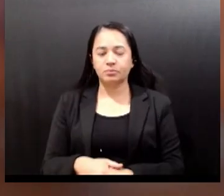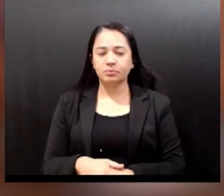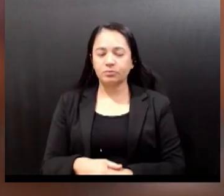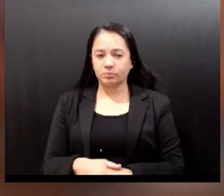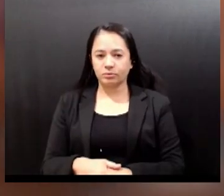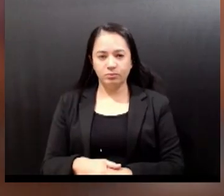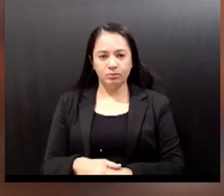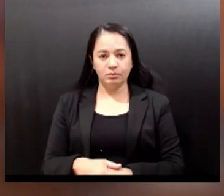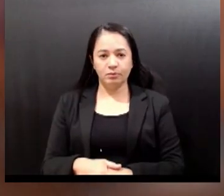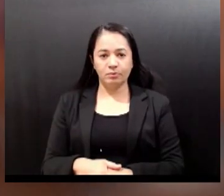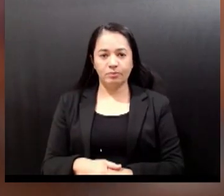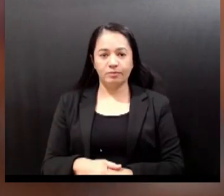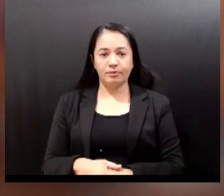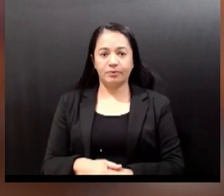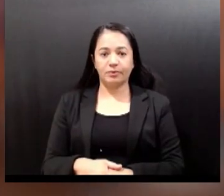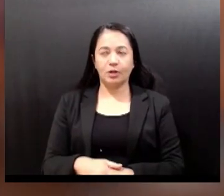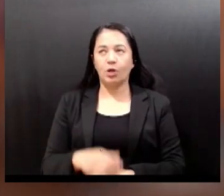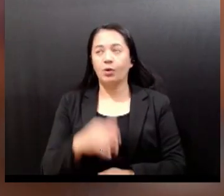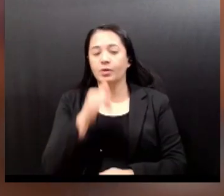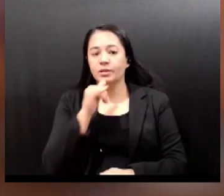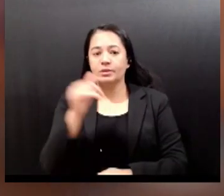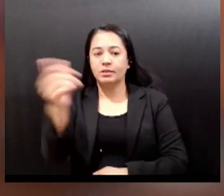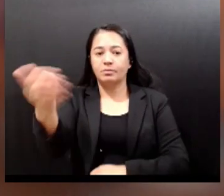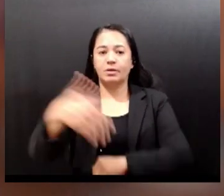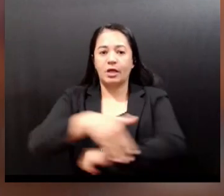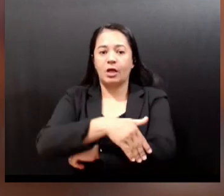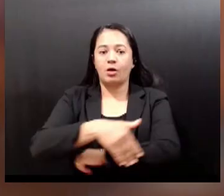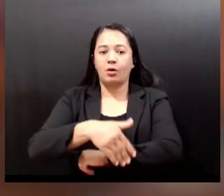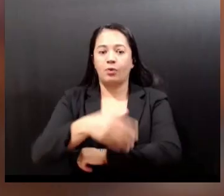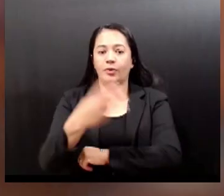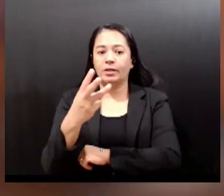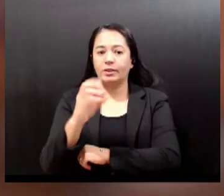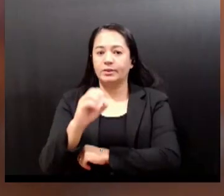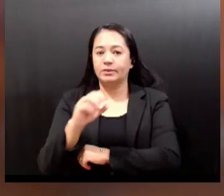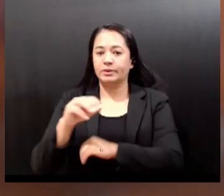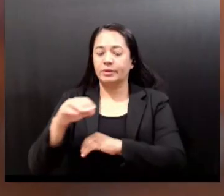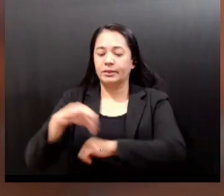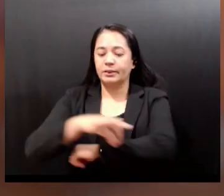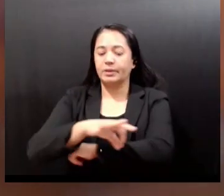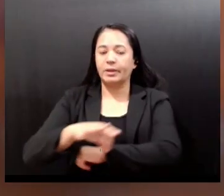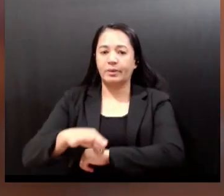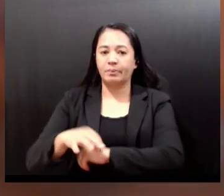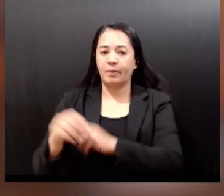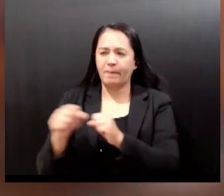que é menos de 30 metros. Ele pode andar dos dois lados, mesmo no sentido contrário do fluxo do trânsito?